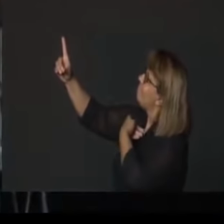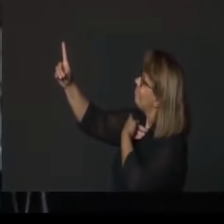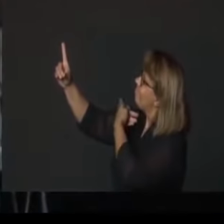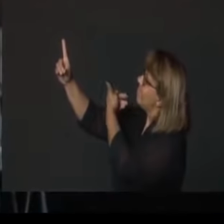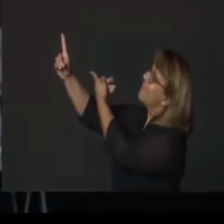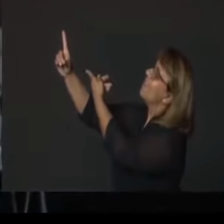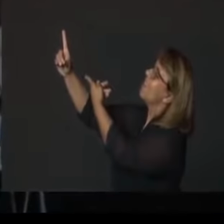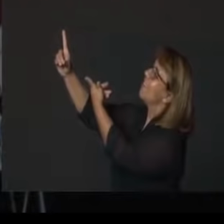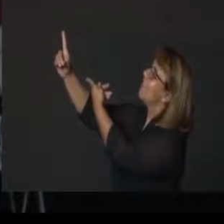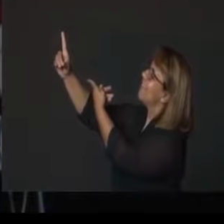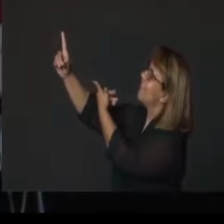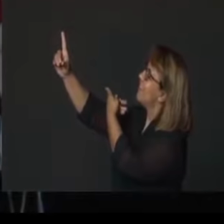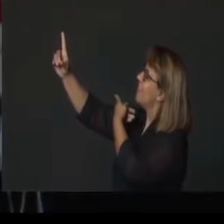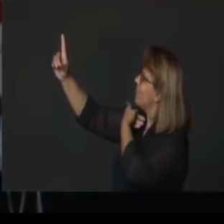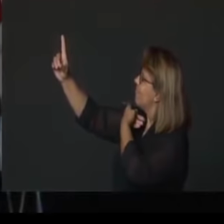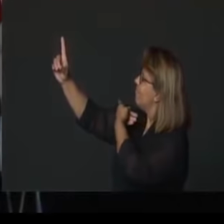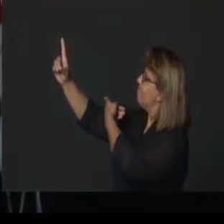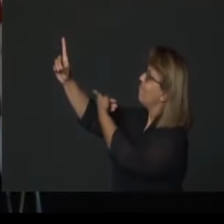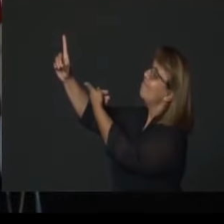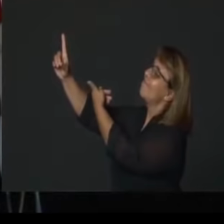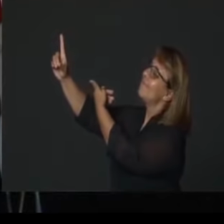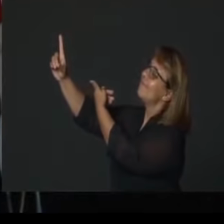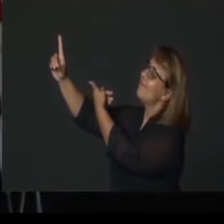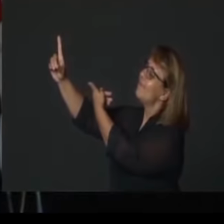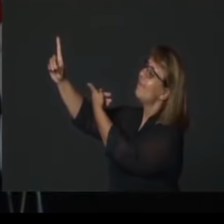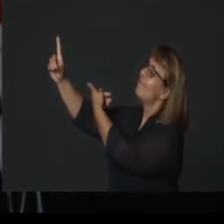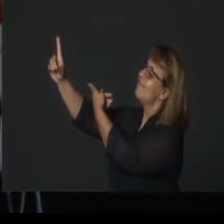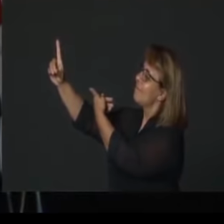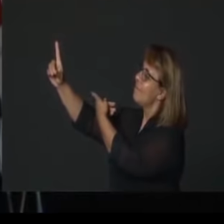de Deus. Fala